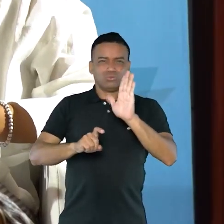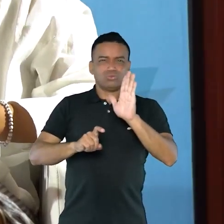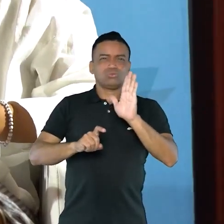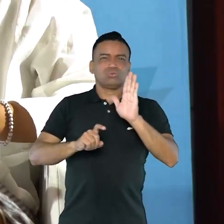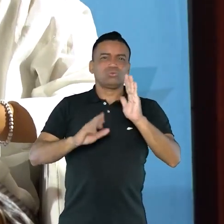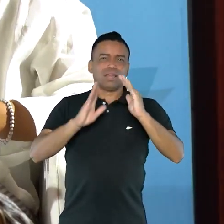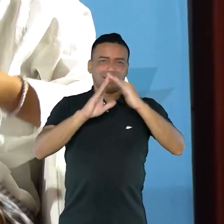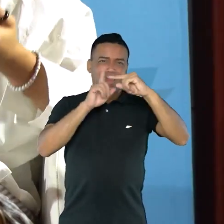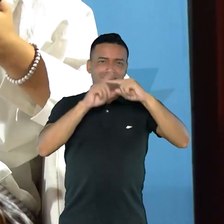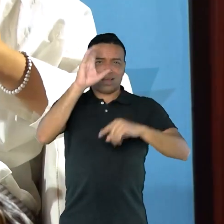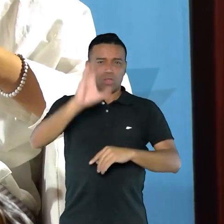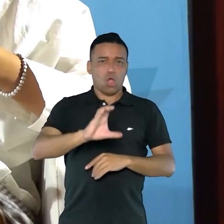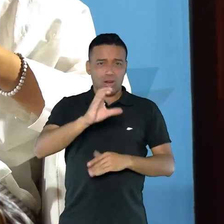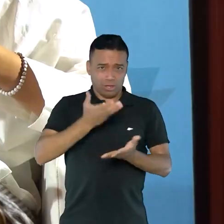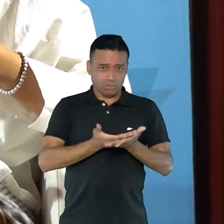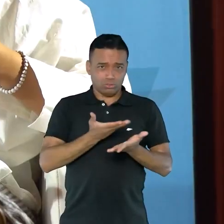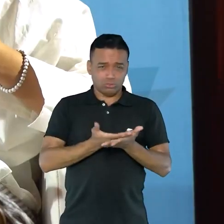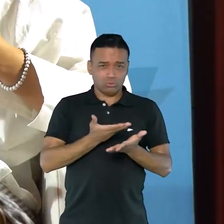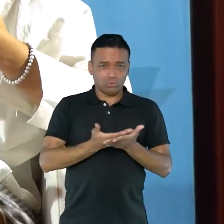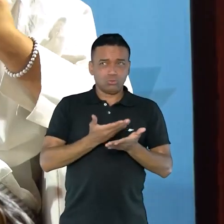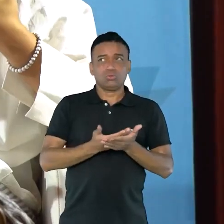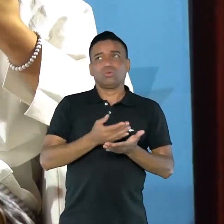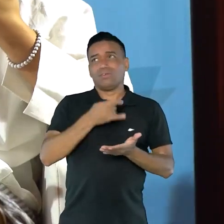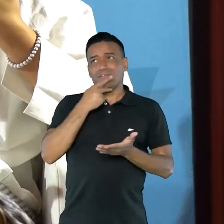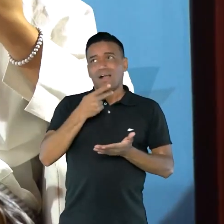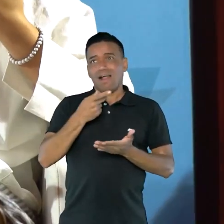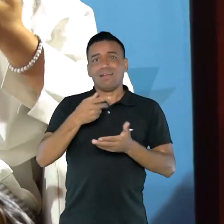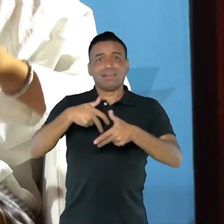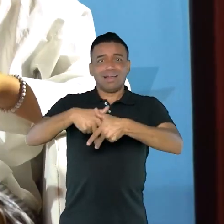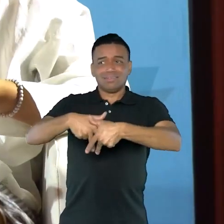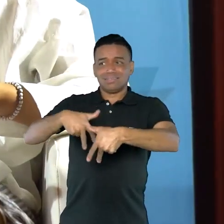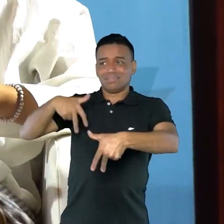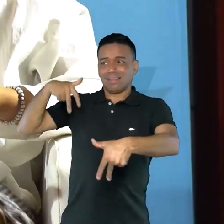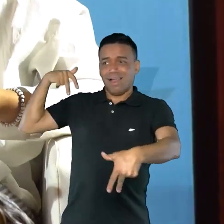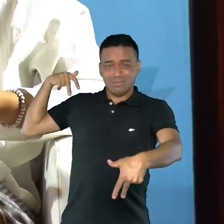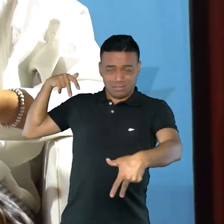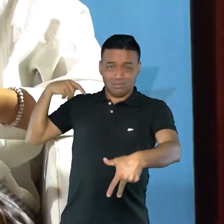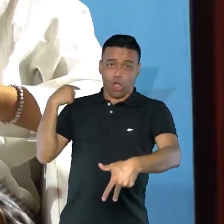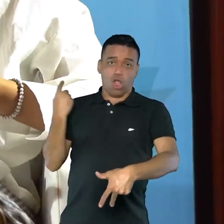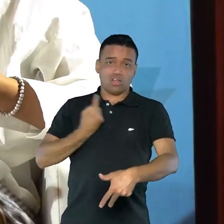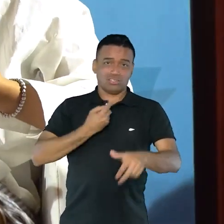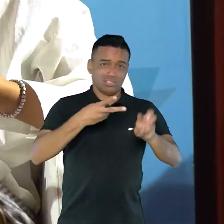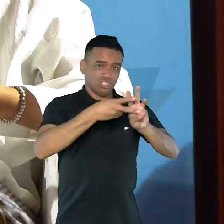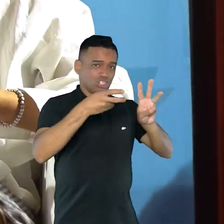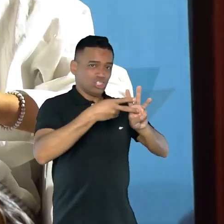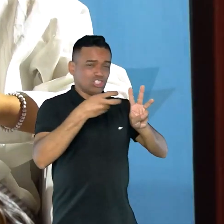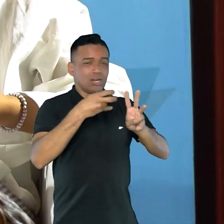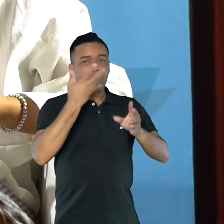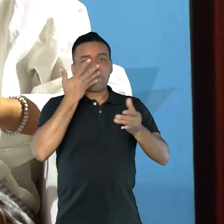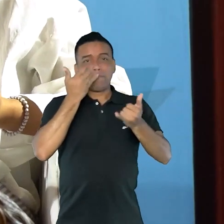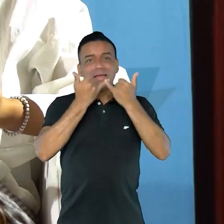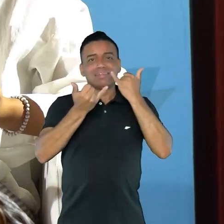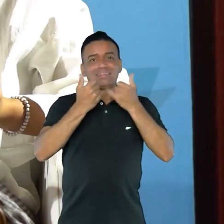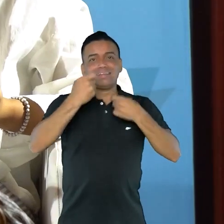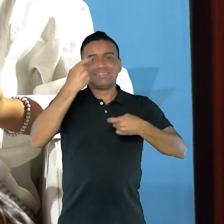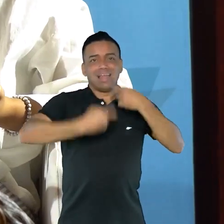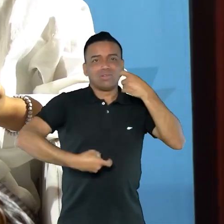né, que os nossos ancestrais tinham uma sexualidade infantil. Por que eles diziam isso,